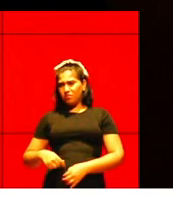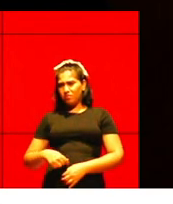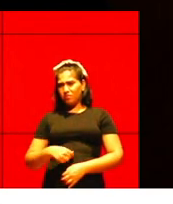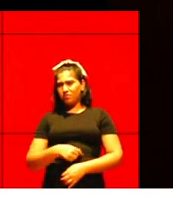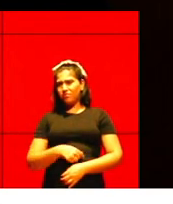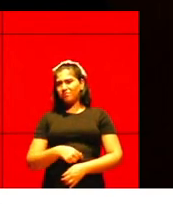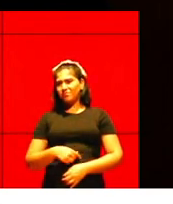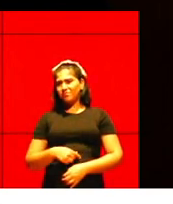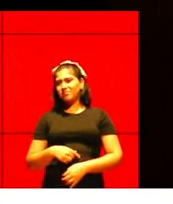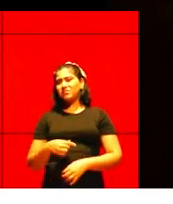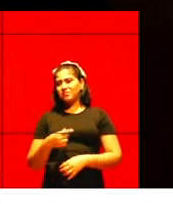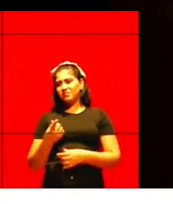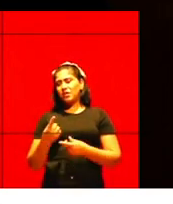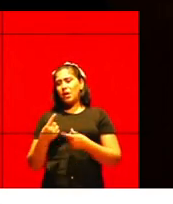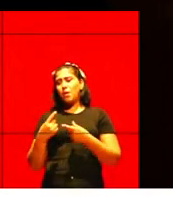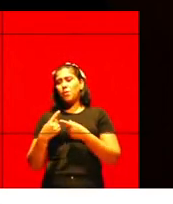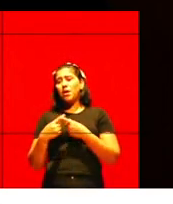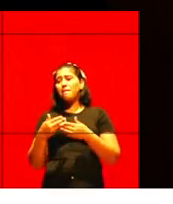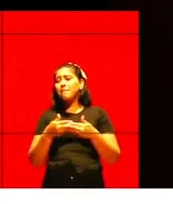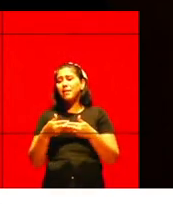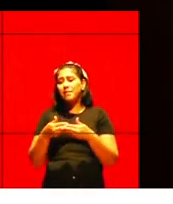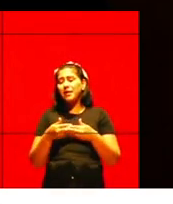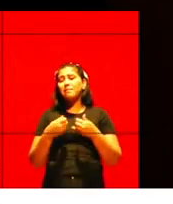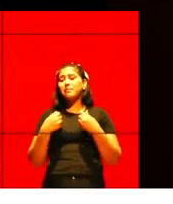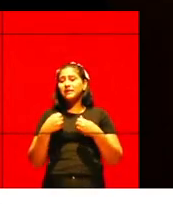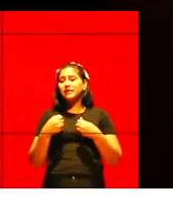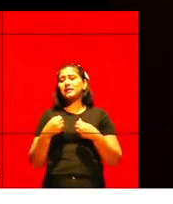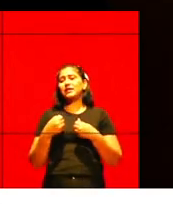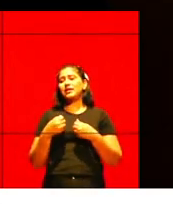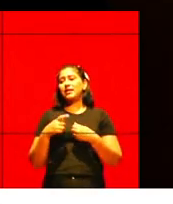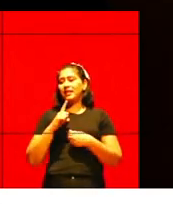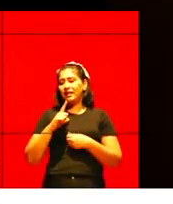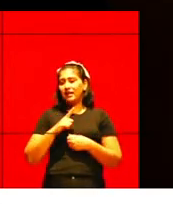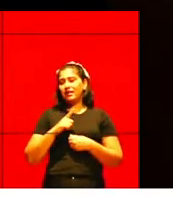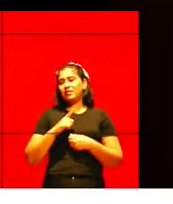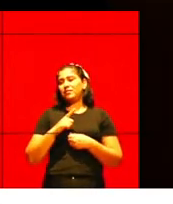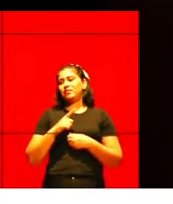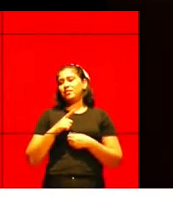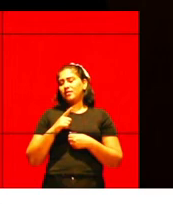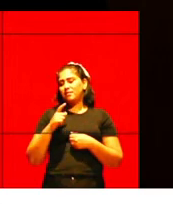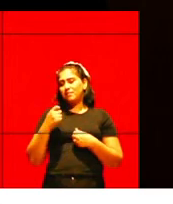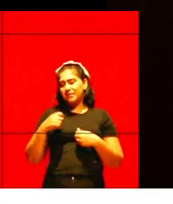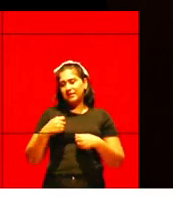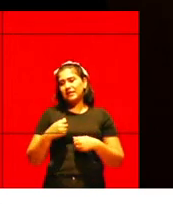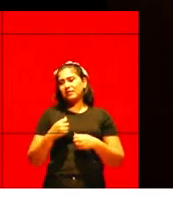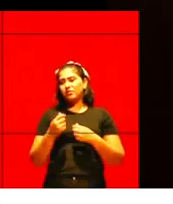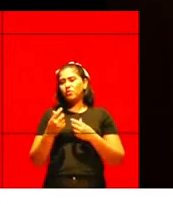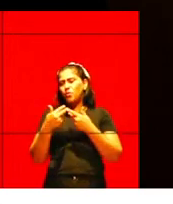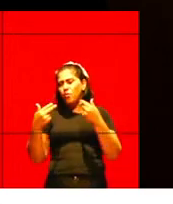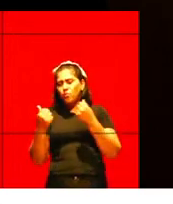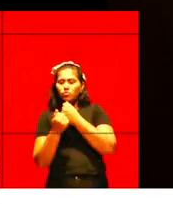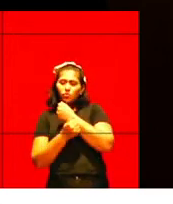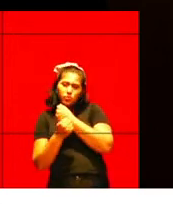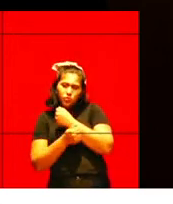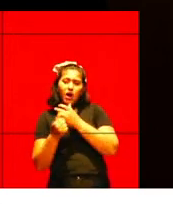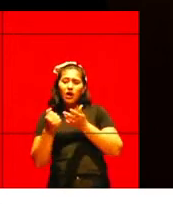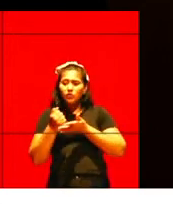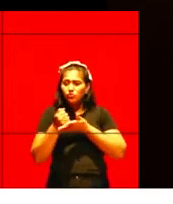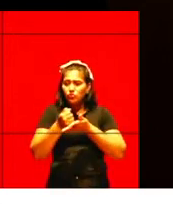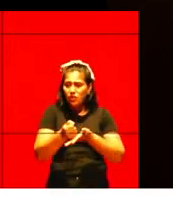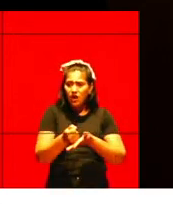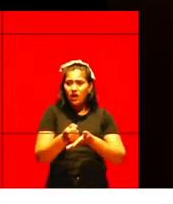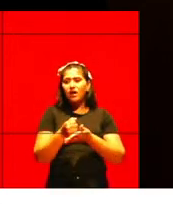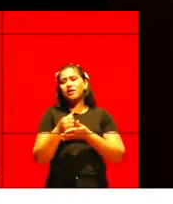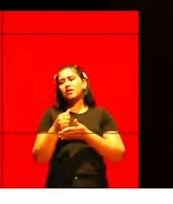e até inexistente. Então, ele precisa cultivar, ele precisa criar. E esses oligossacarídeos presentes no leite